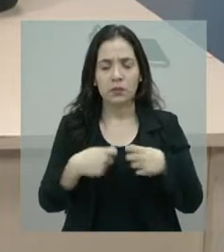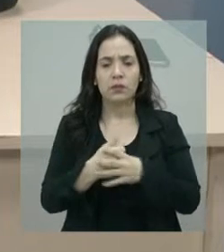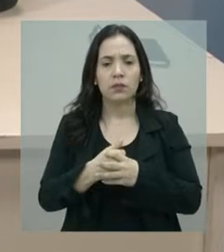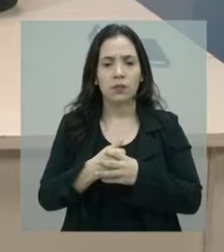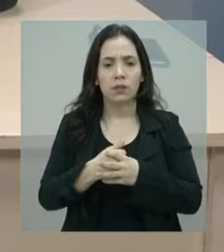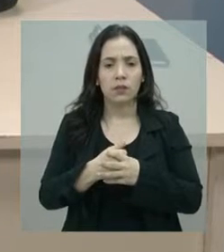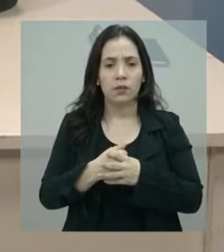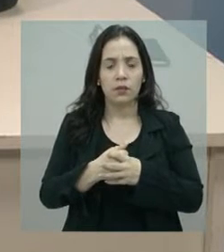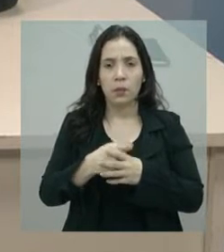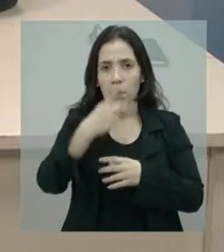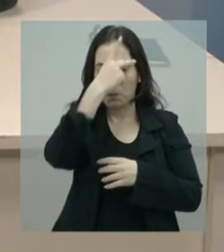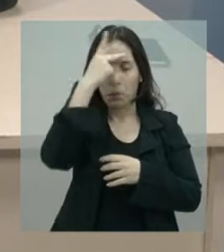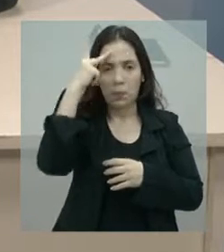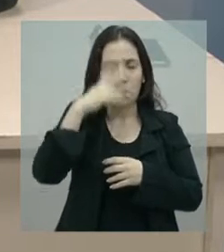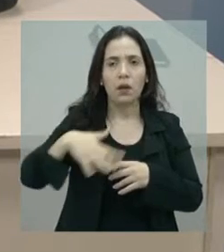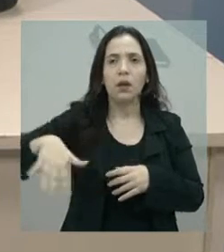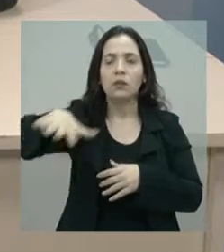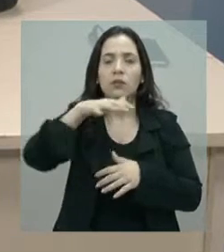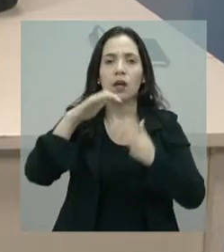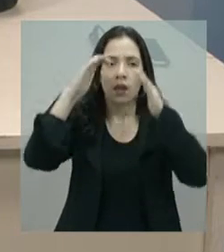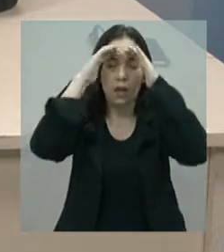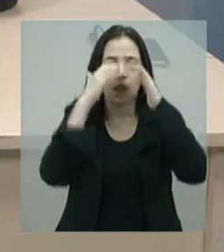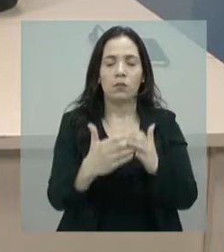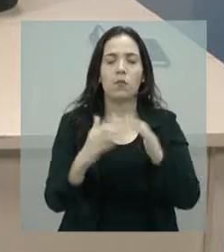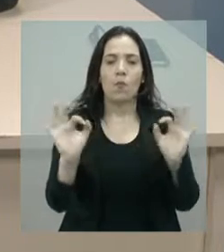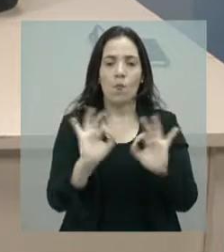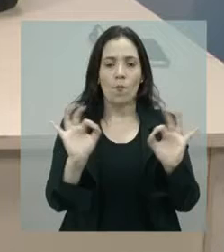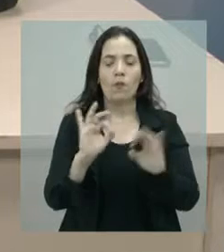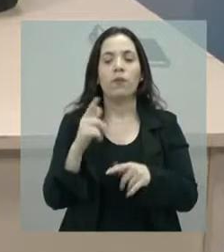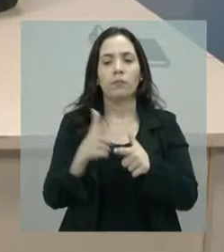que ninguém cumpriu, e é um problema sério hoje no interior do